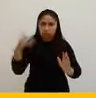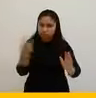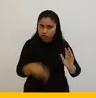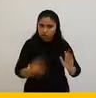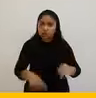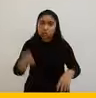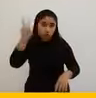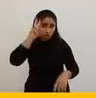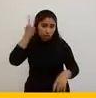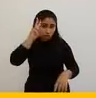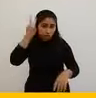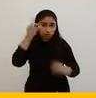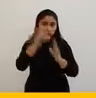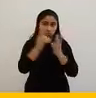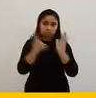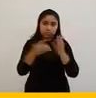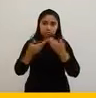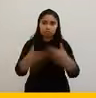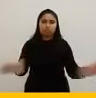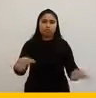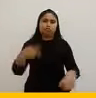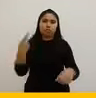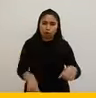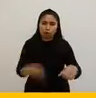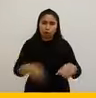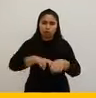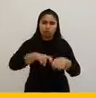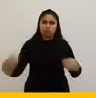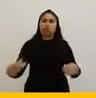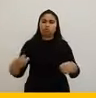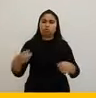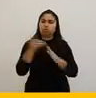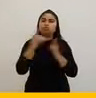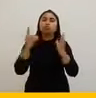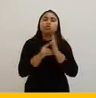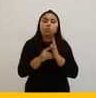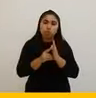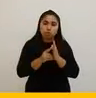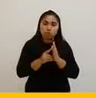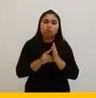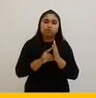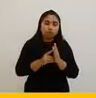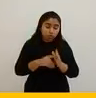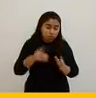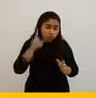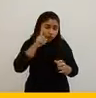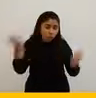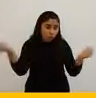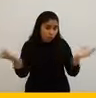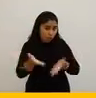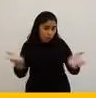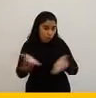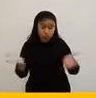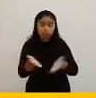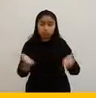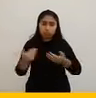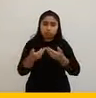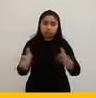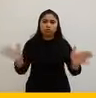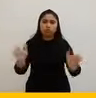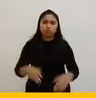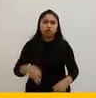de segunda-feira, dia 1º de junho. O decreto editado na data de hoje leva o número